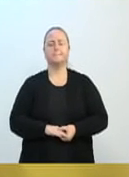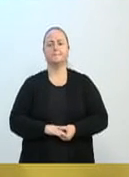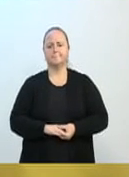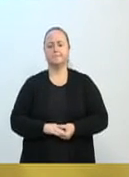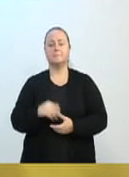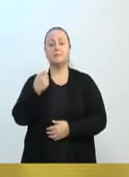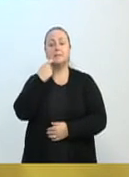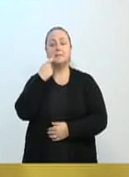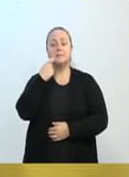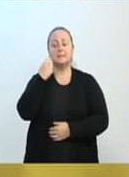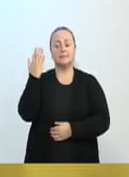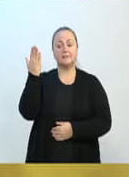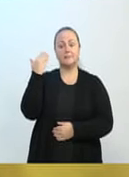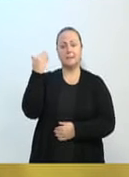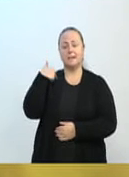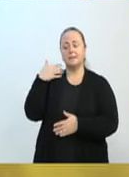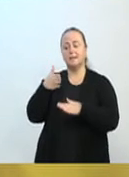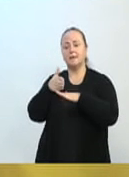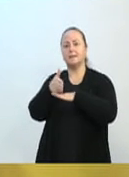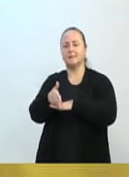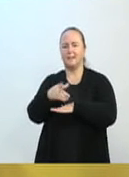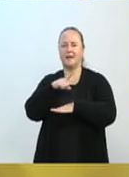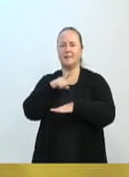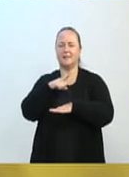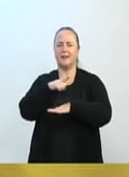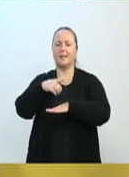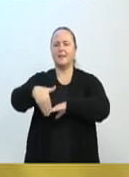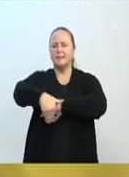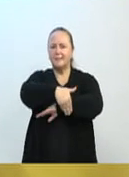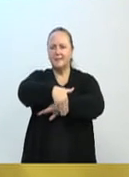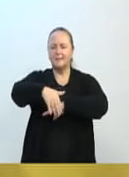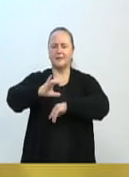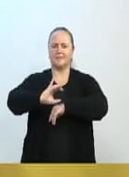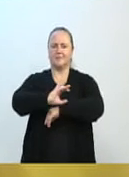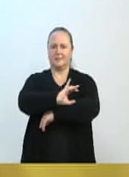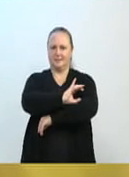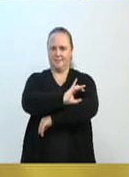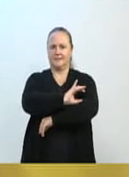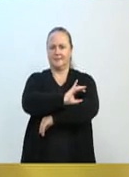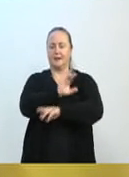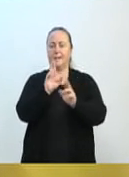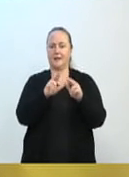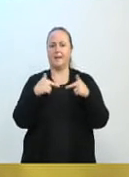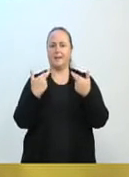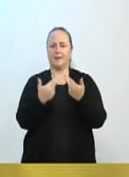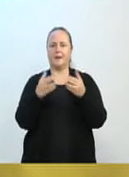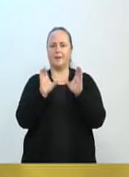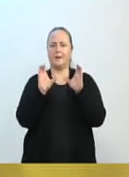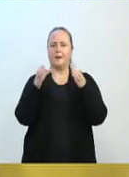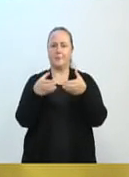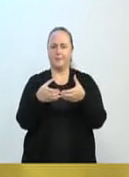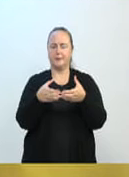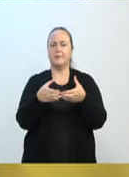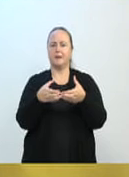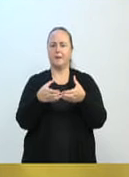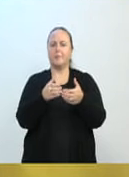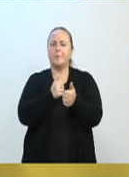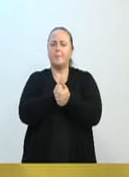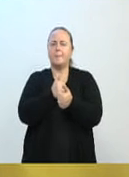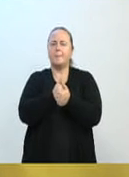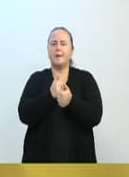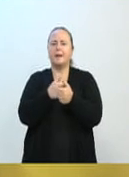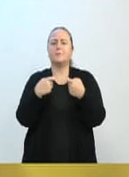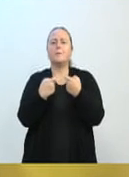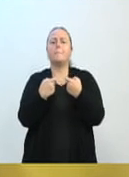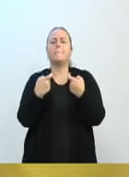com a comunidade numa transversal da Pedro Zimmermann sexta-feira à noite tive ali próximo a meias-luas e